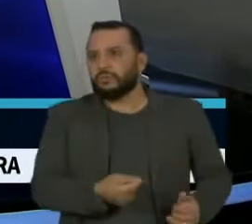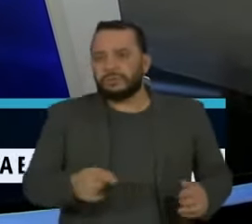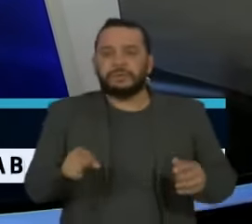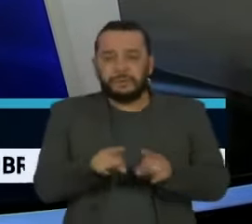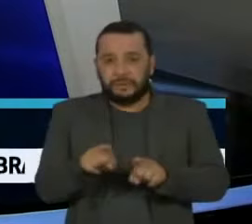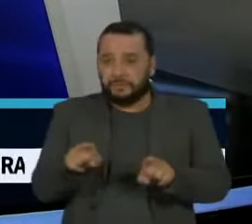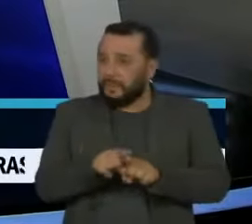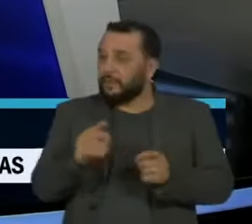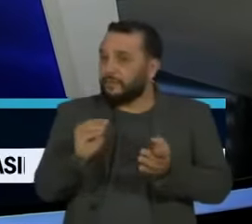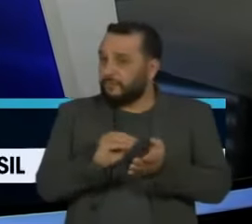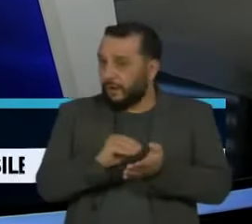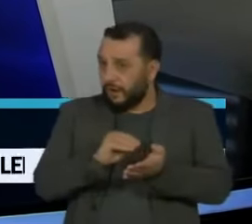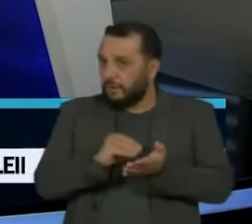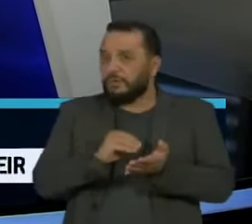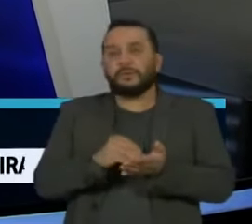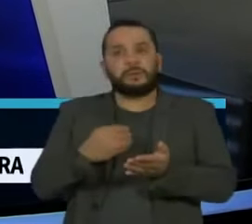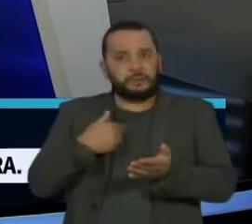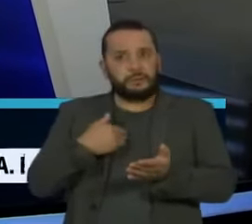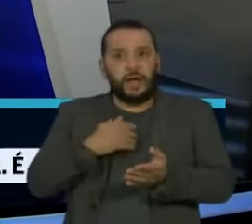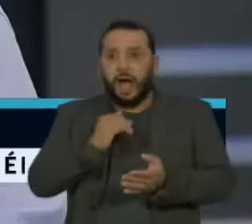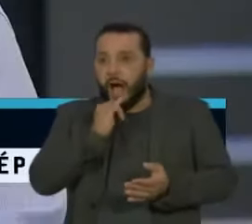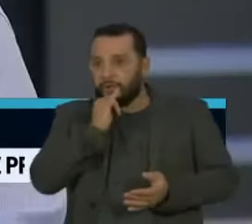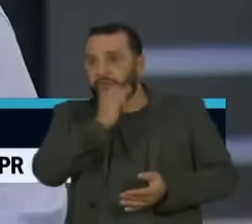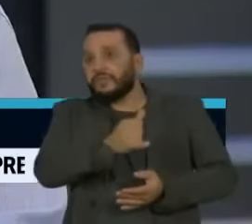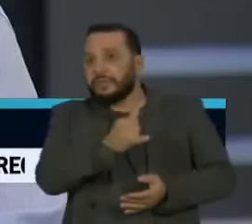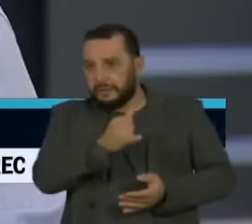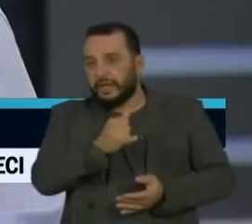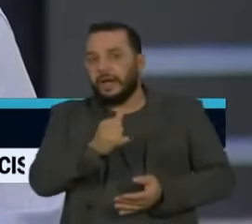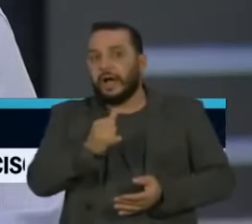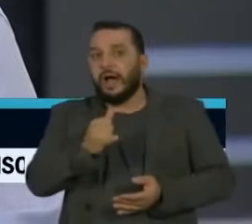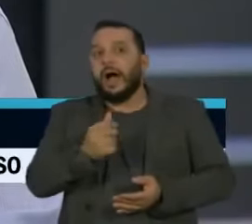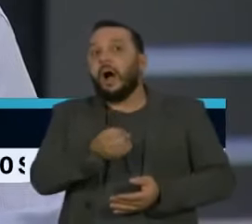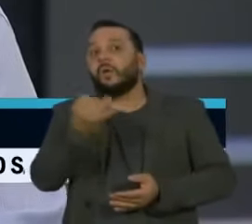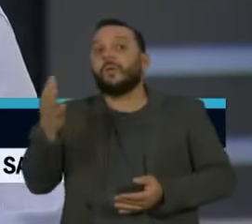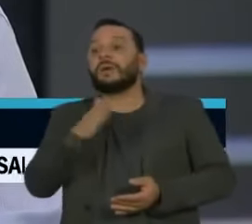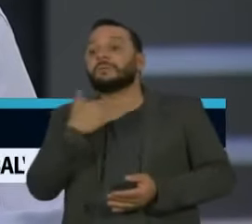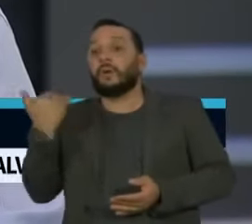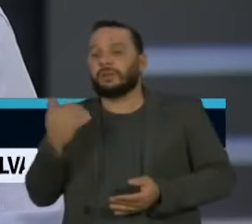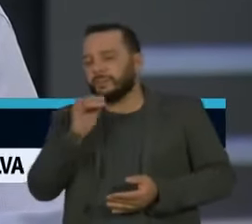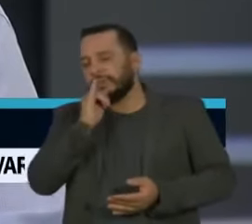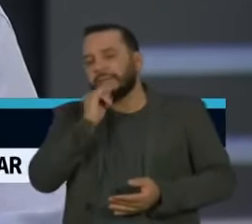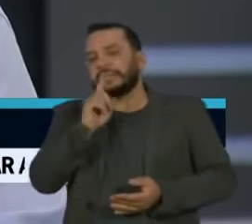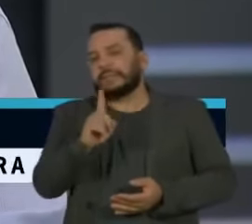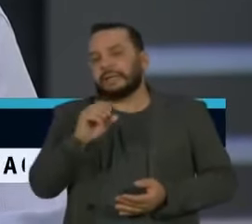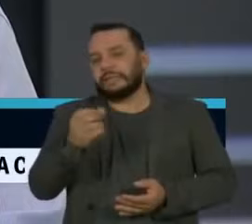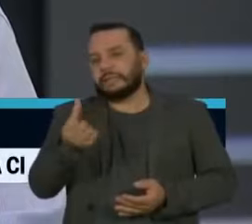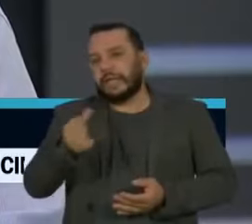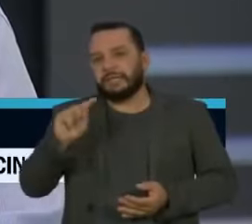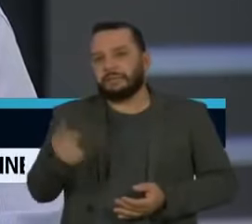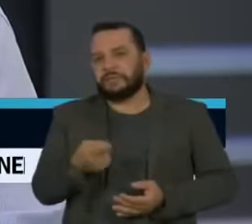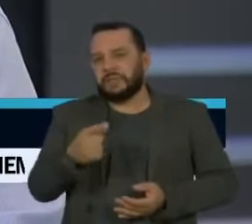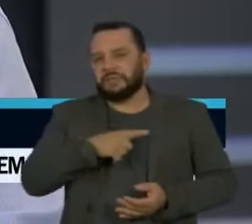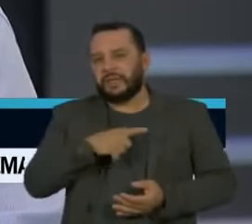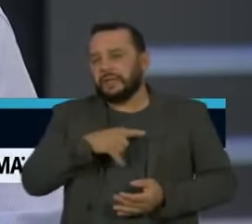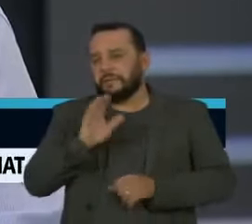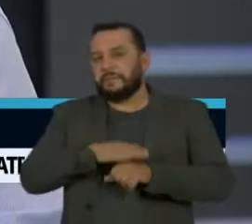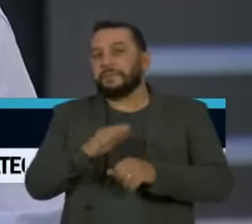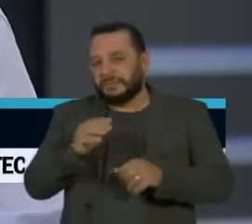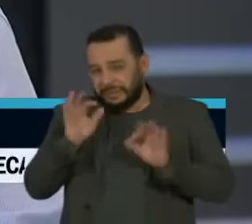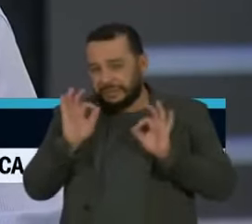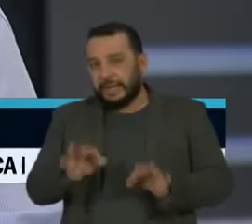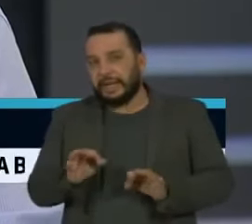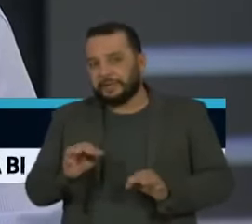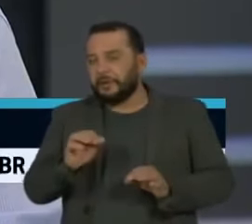ou seja, é grave a situação. Seguramente, nesses 106 mil mortos, deve ter algo em torno de 20 mil mortos que